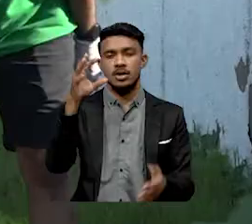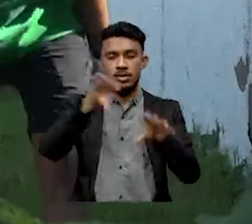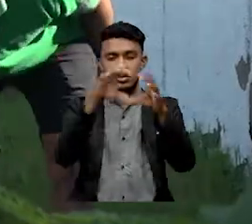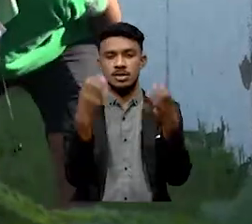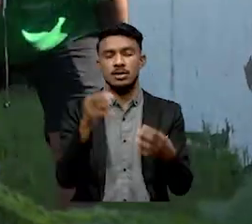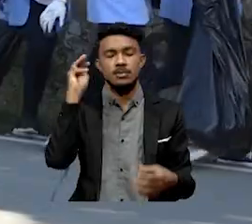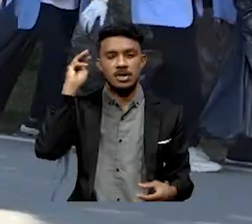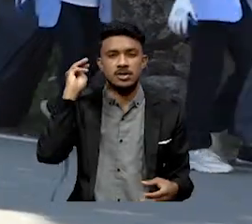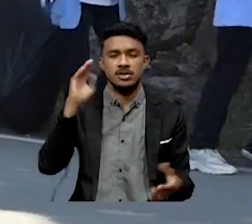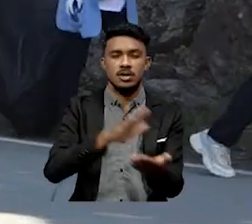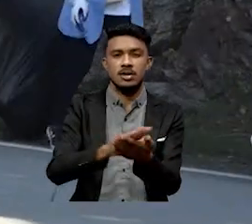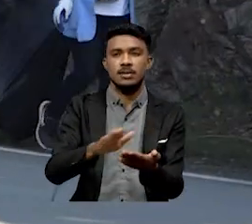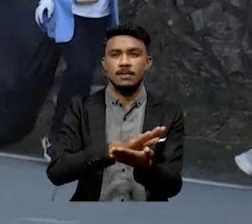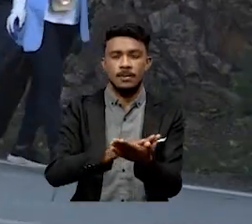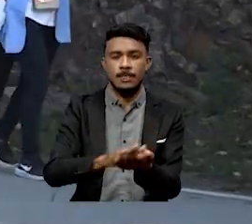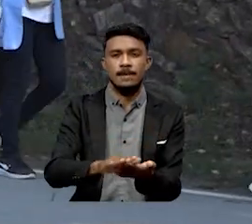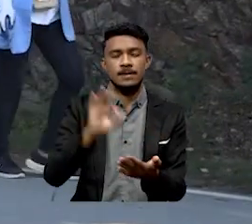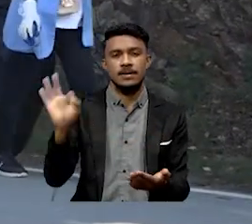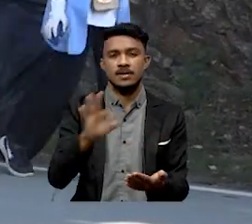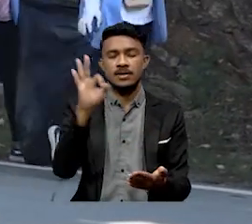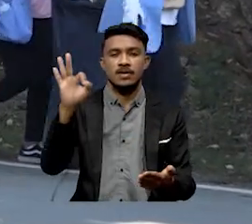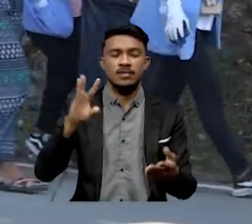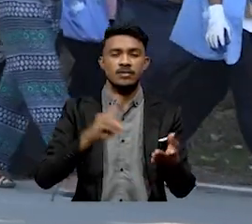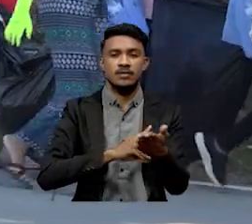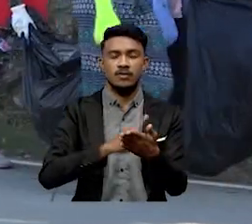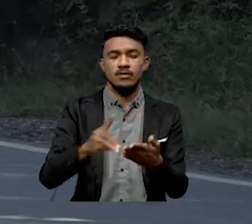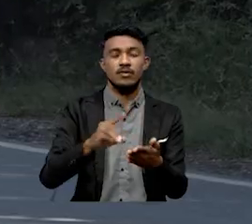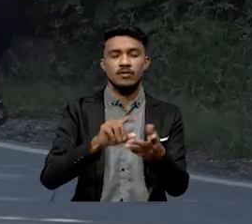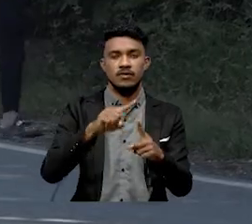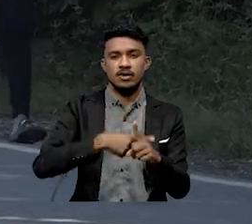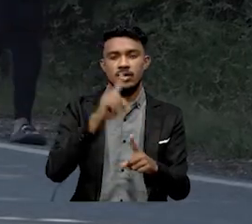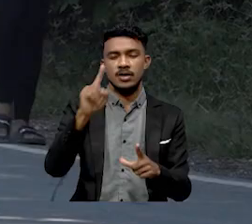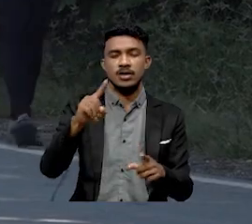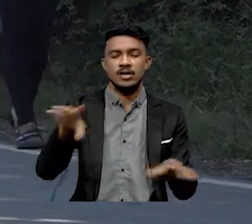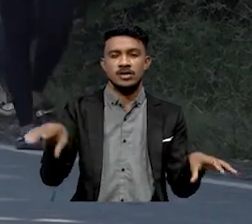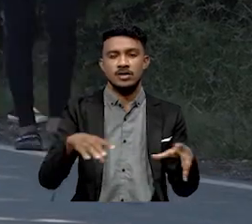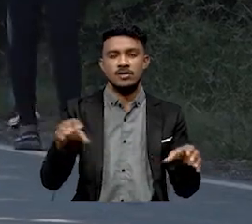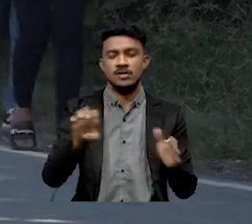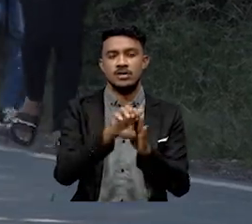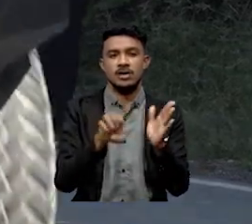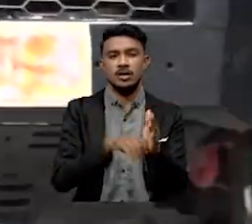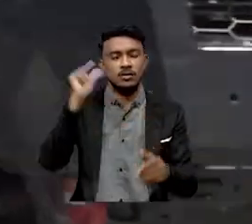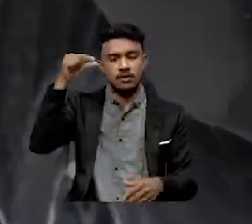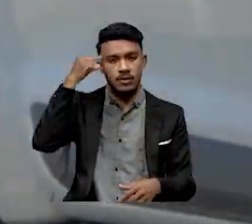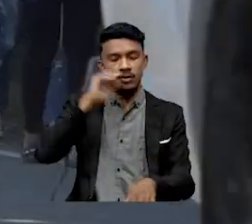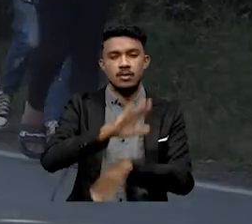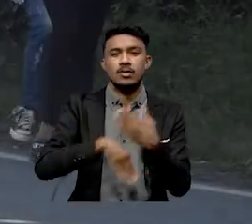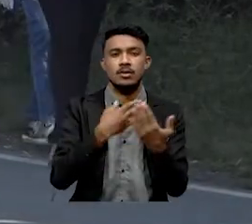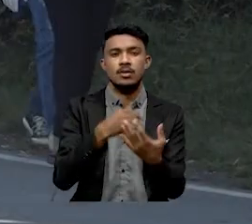limpeza geral e a sexta-feira cada fim, fulang e danyang, deve envolver funcionário Estado, governo com entidade soto